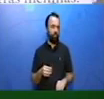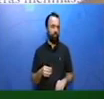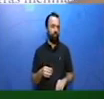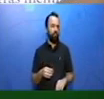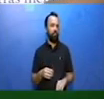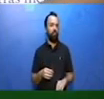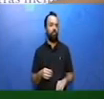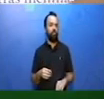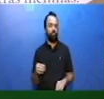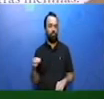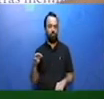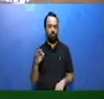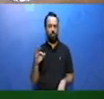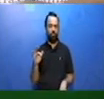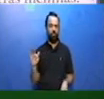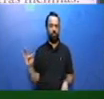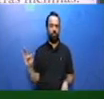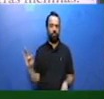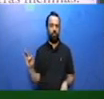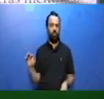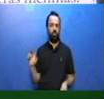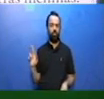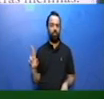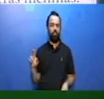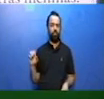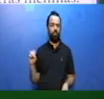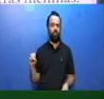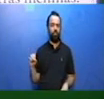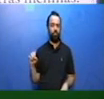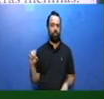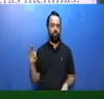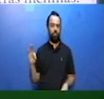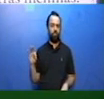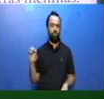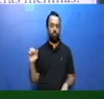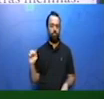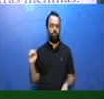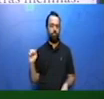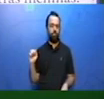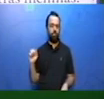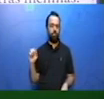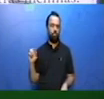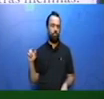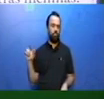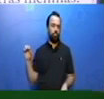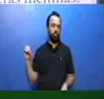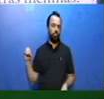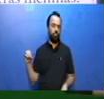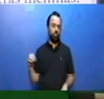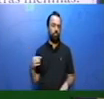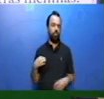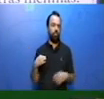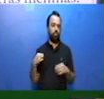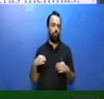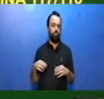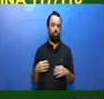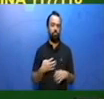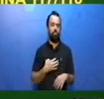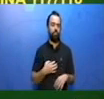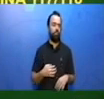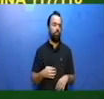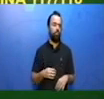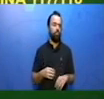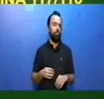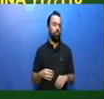fustão, que é o tecido da blusinha da Isabel, é um tipo de tecido em relevo, tá?